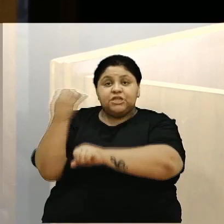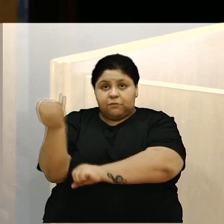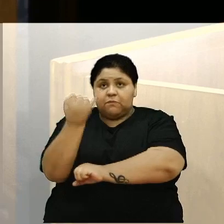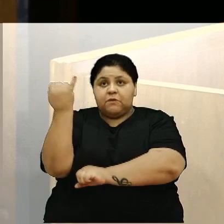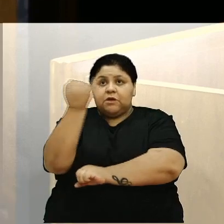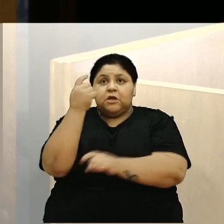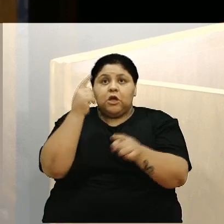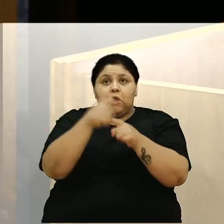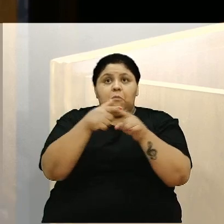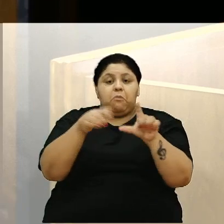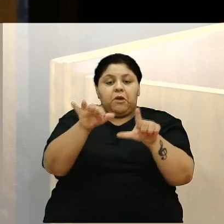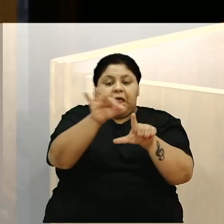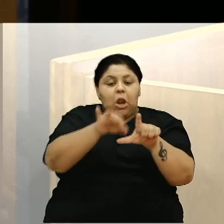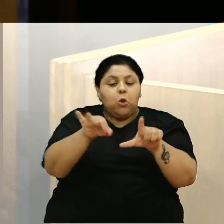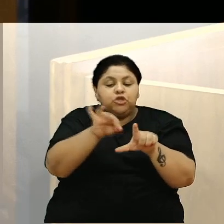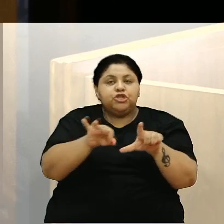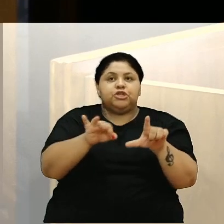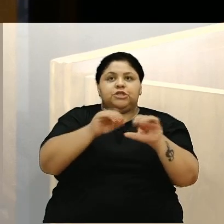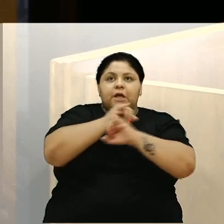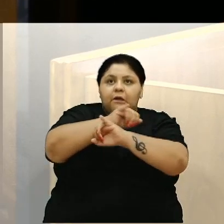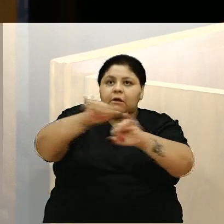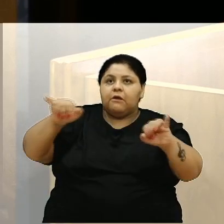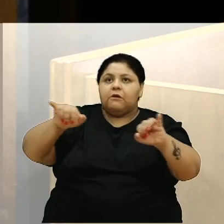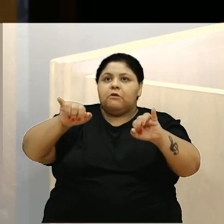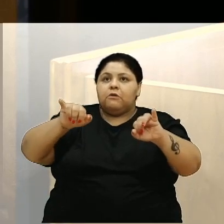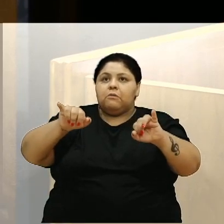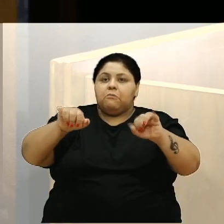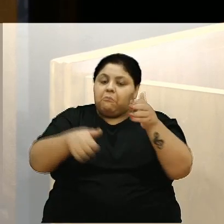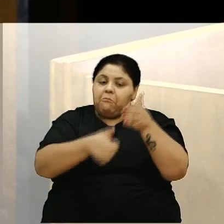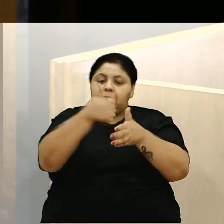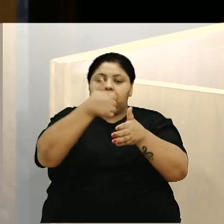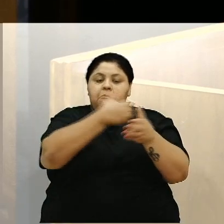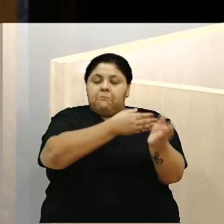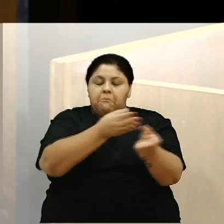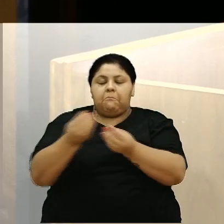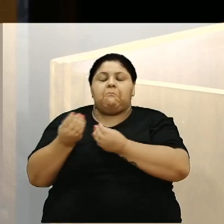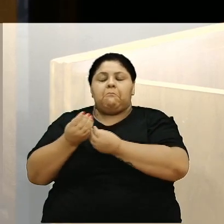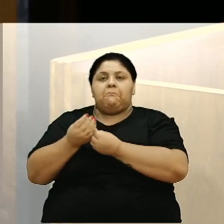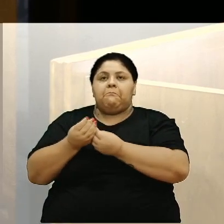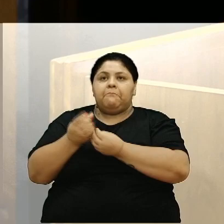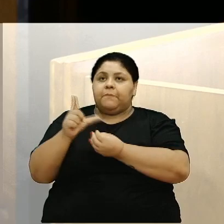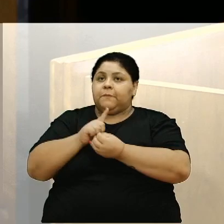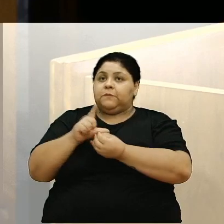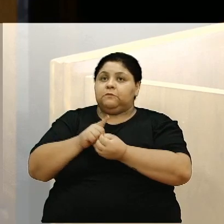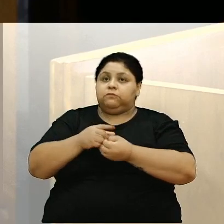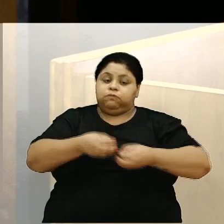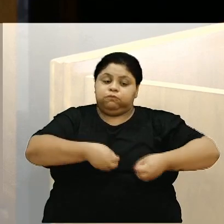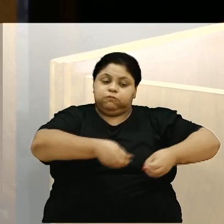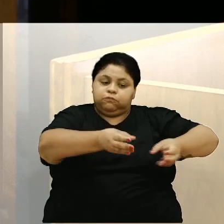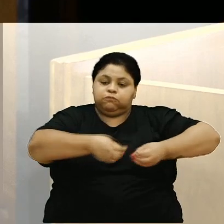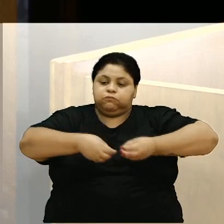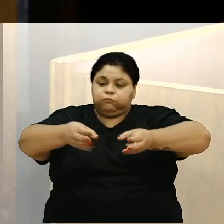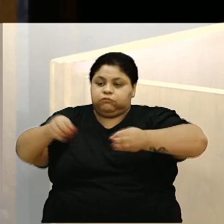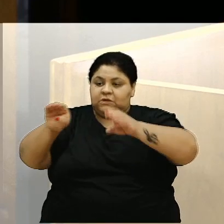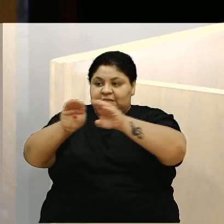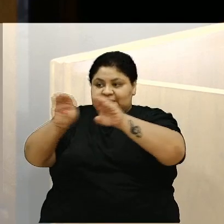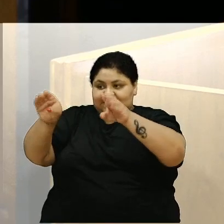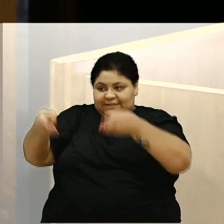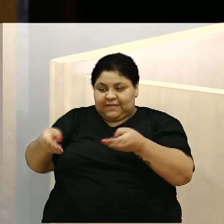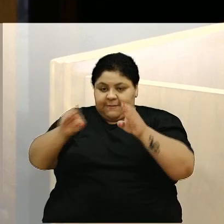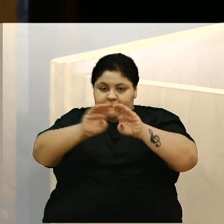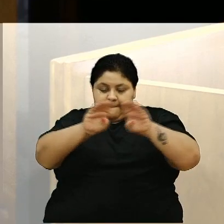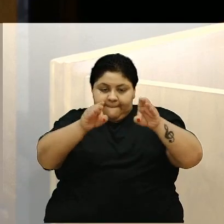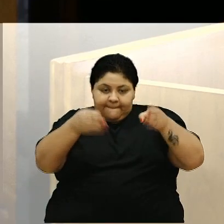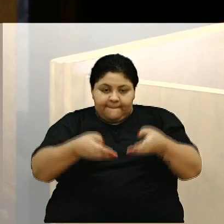a logística da campanha nos facilita muito. Temos que distribuir as caixas e